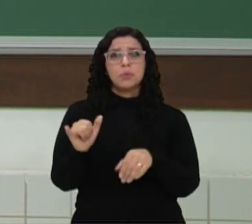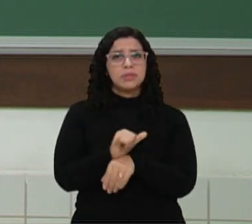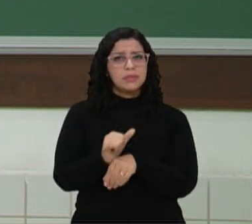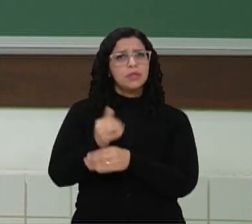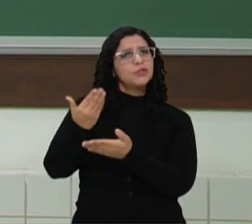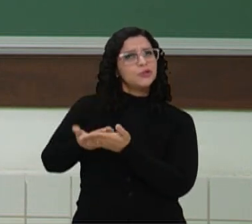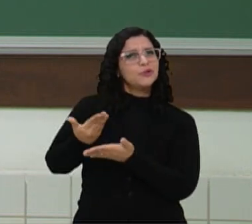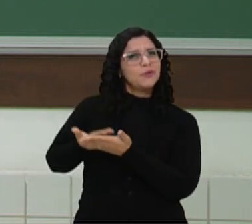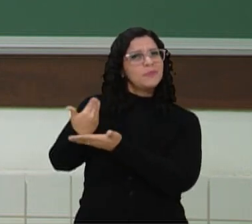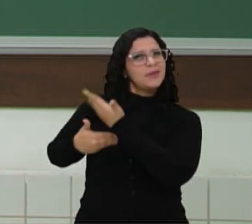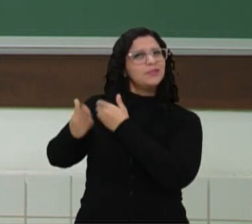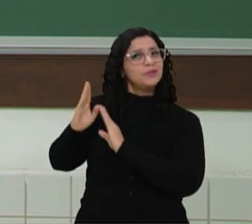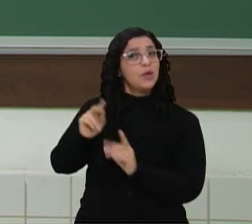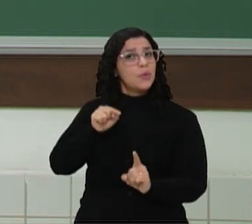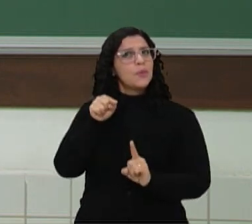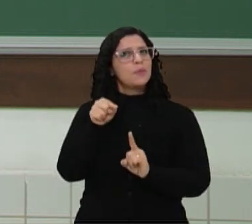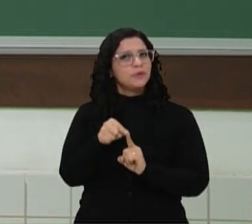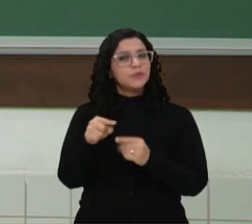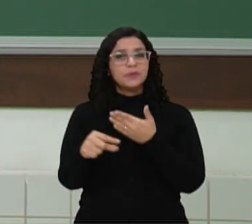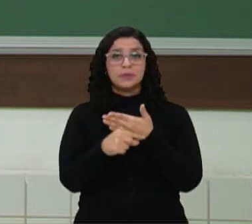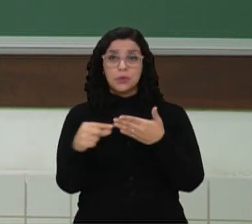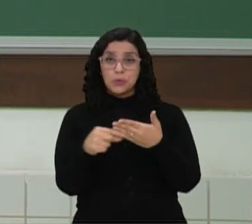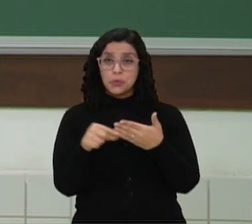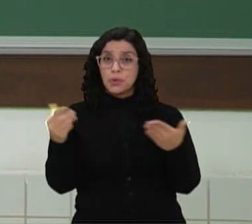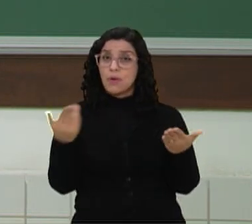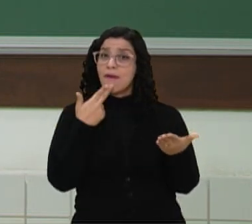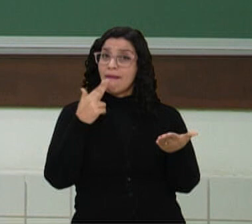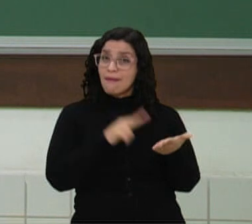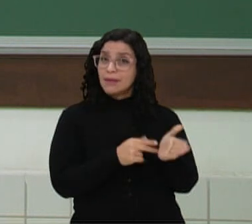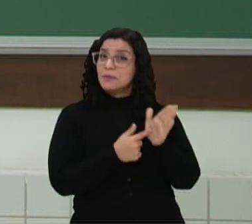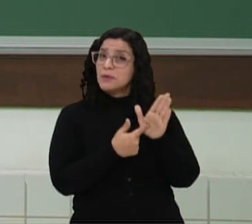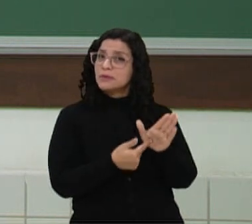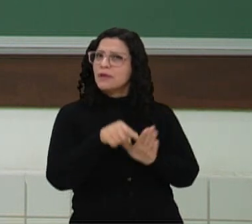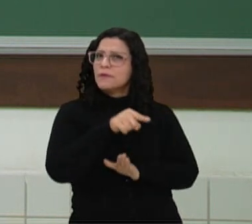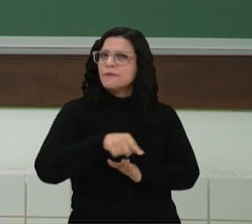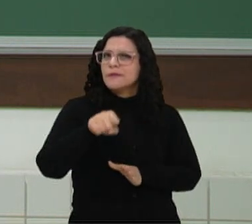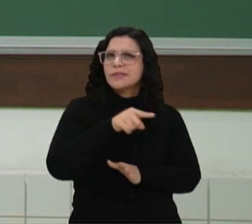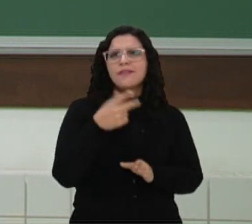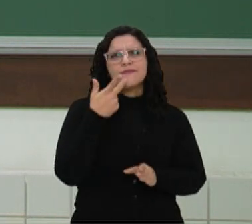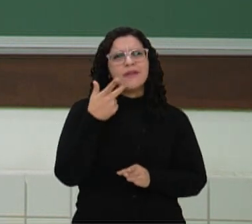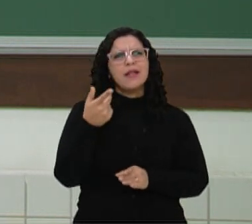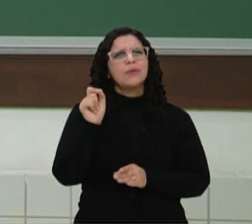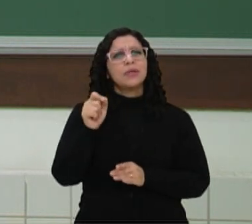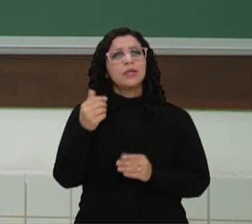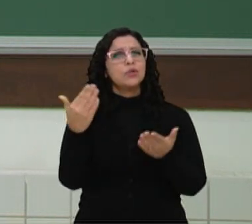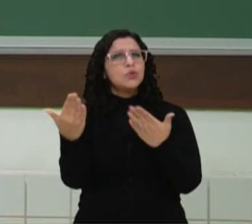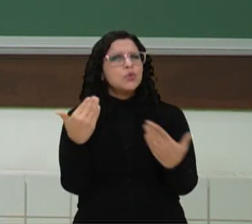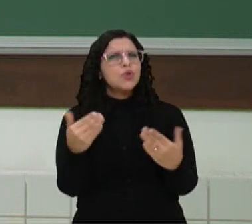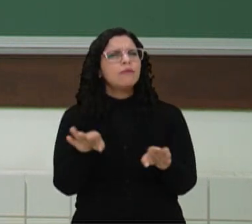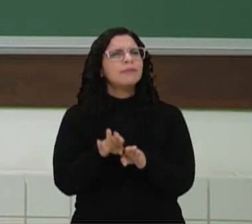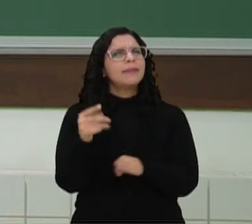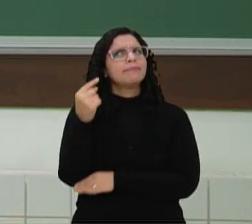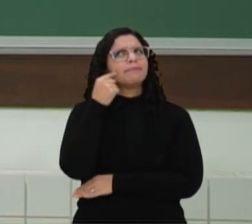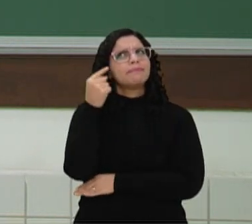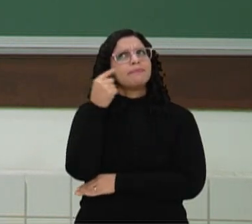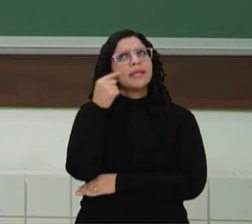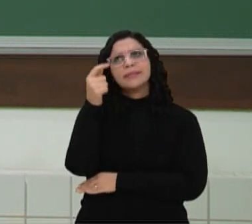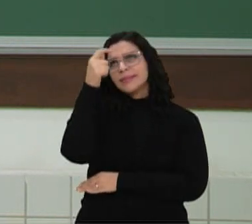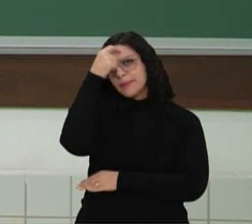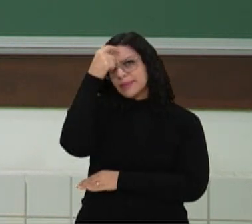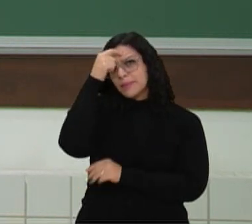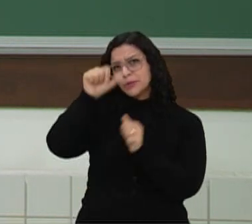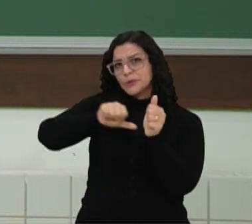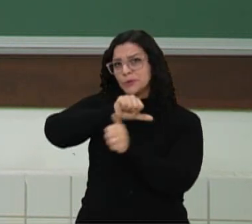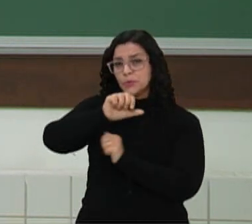aulas anteriores. O objetivo da autora desta carta em questão era sensibilizar, fazer com que o leitor mudasse o seu pensamento, o